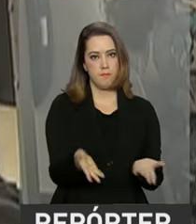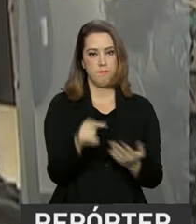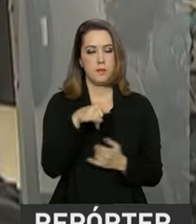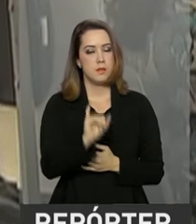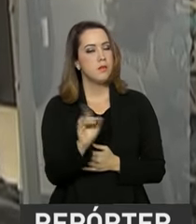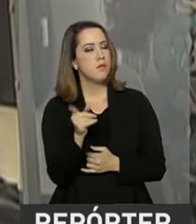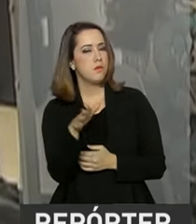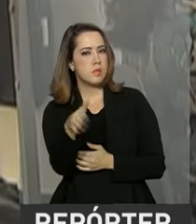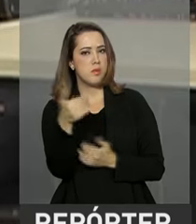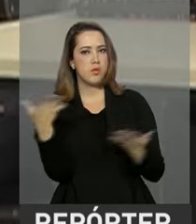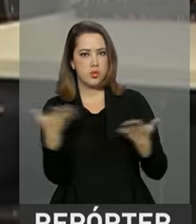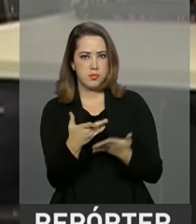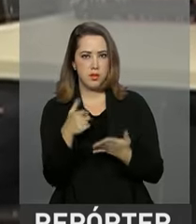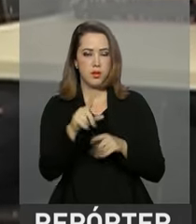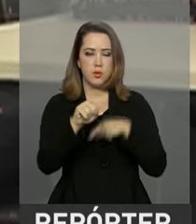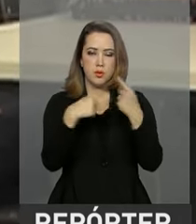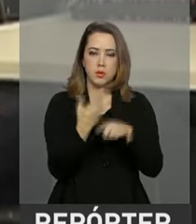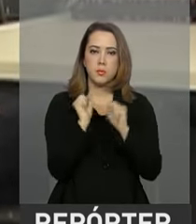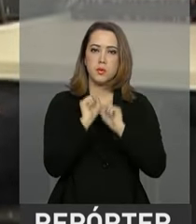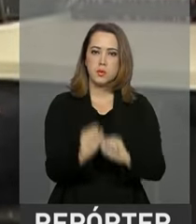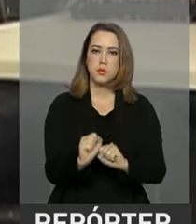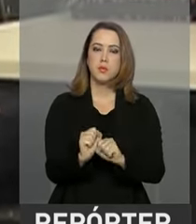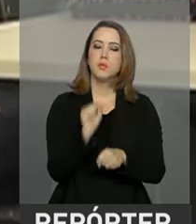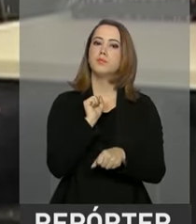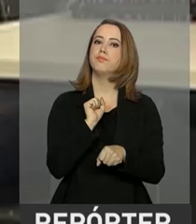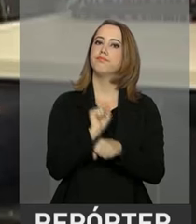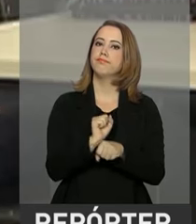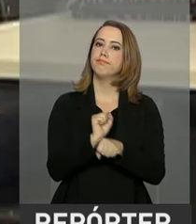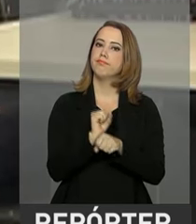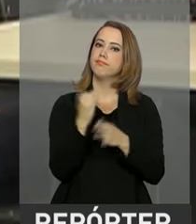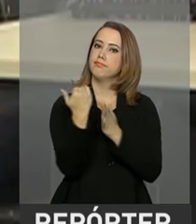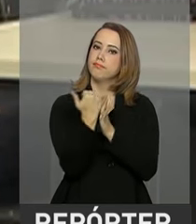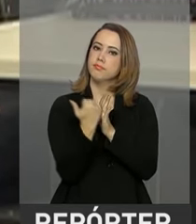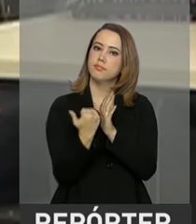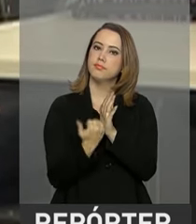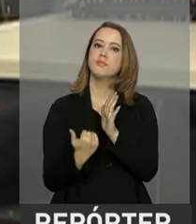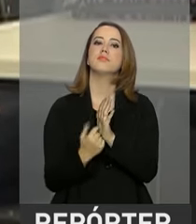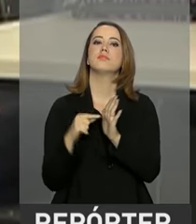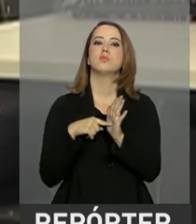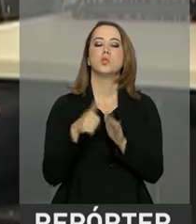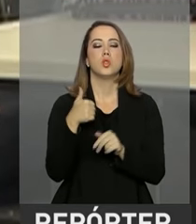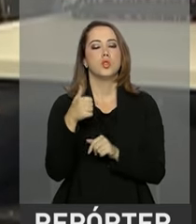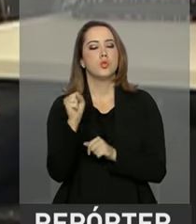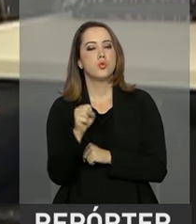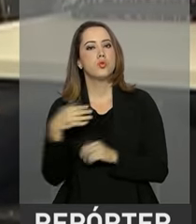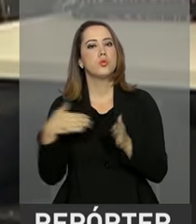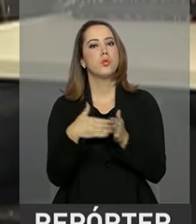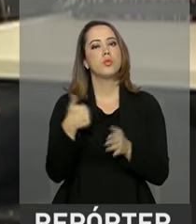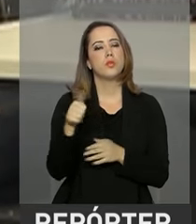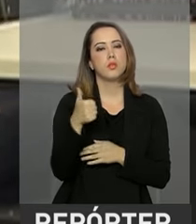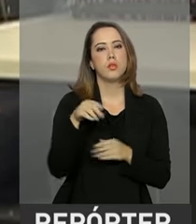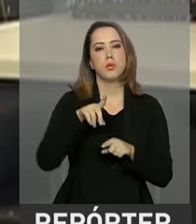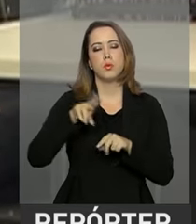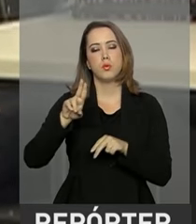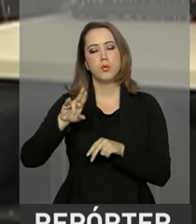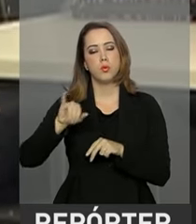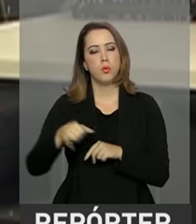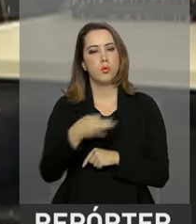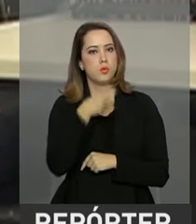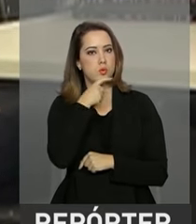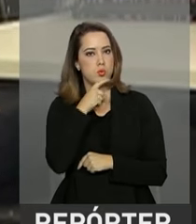pode participar da lista de espera de 8 a 11 de julho. O programa Universidade para todos ofereceu para este segundo